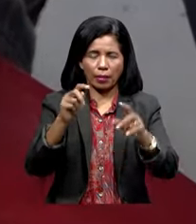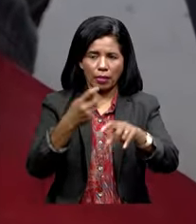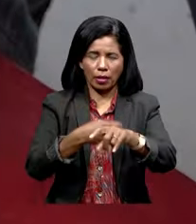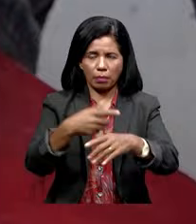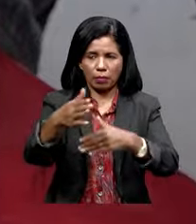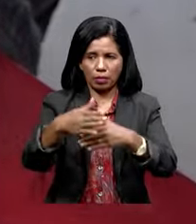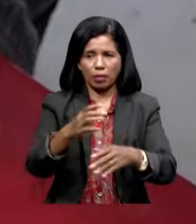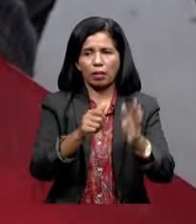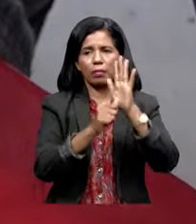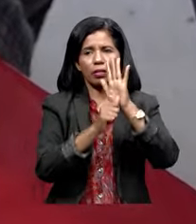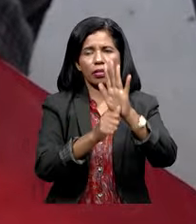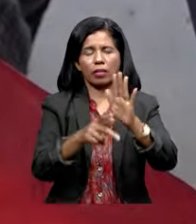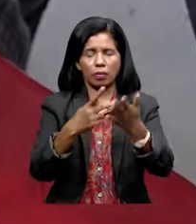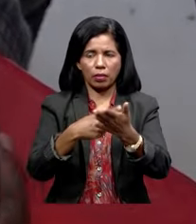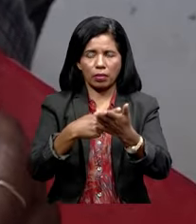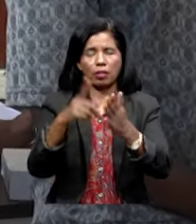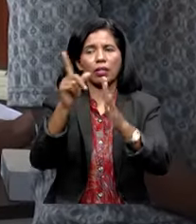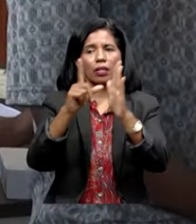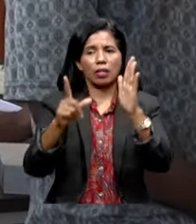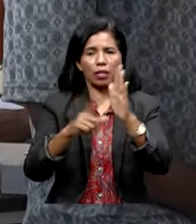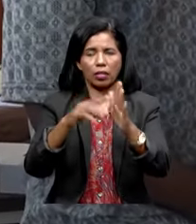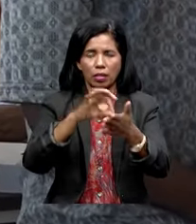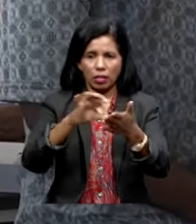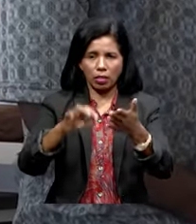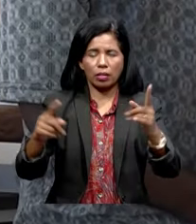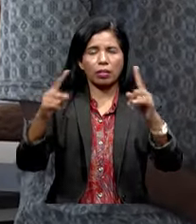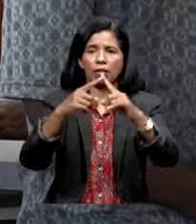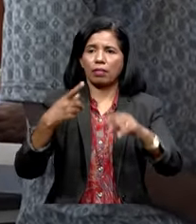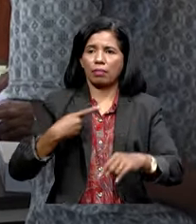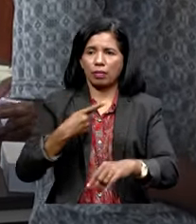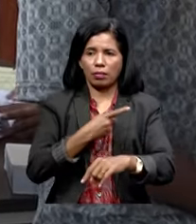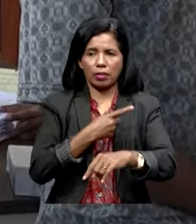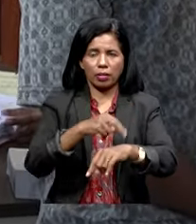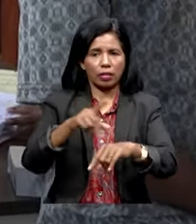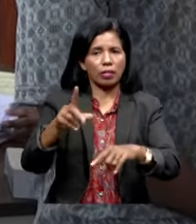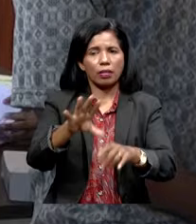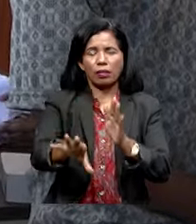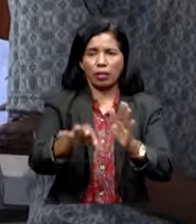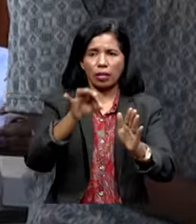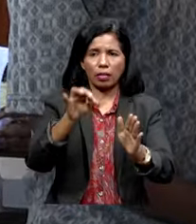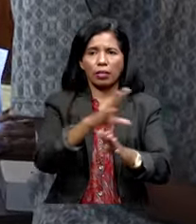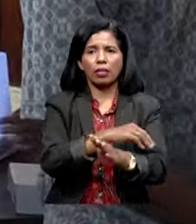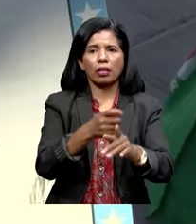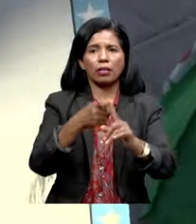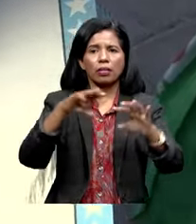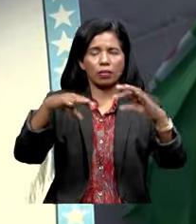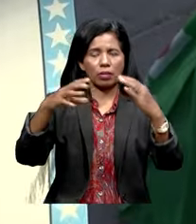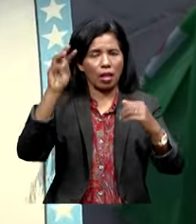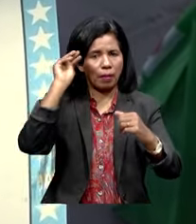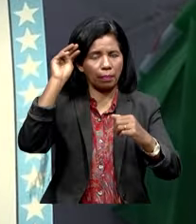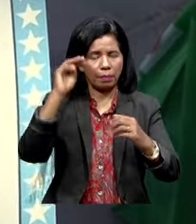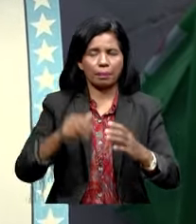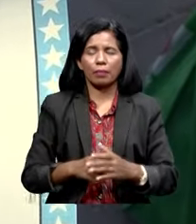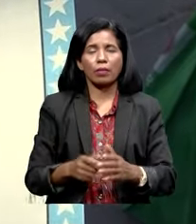se apresenta a proposta de alteração à lei de registro civil para o Parlamento Nacional, também retam uma apreciação do seu Conselho Ministro. Tuir